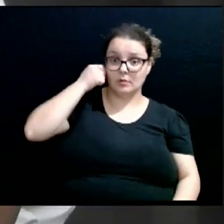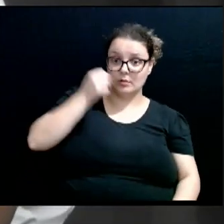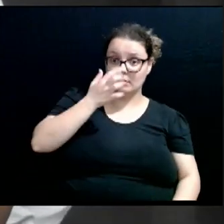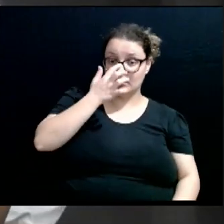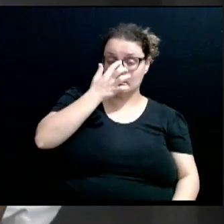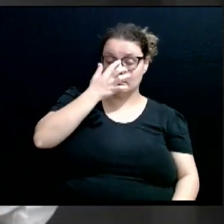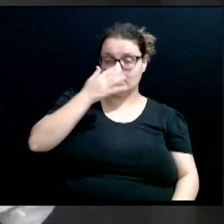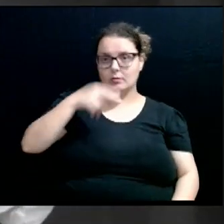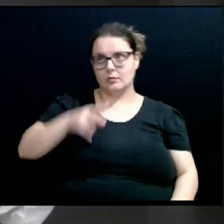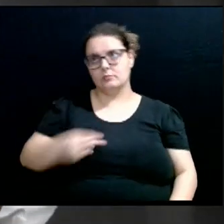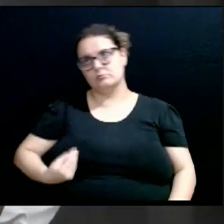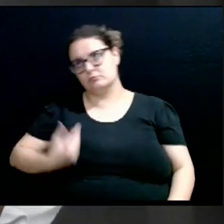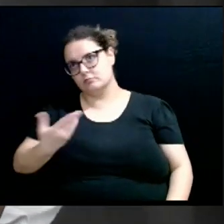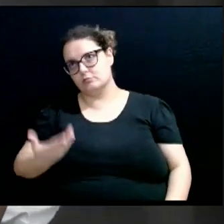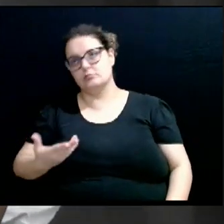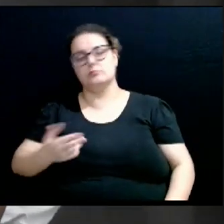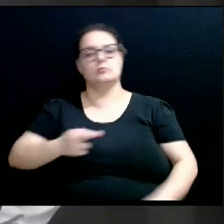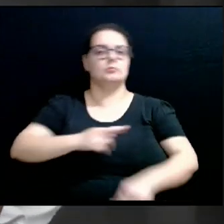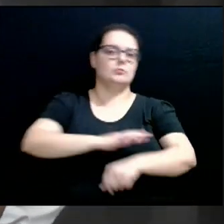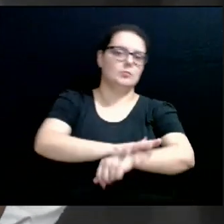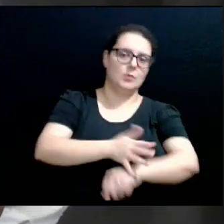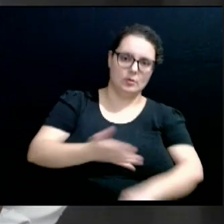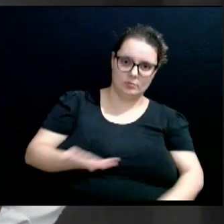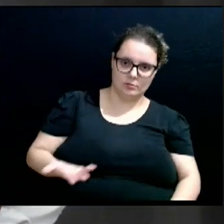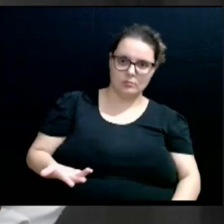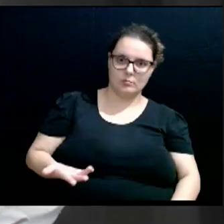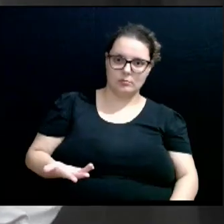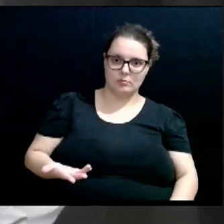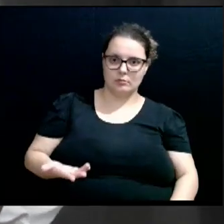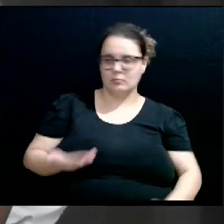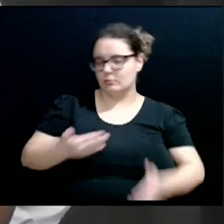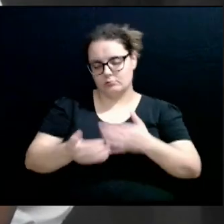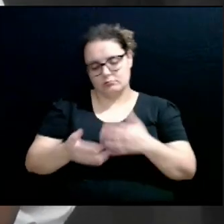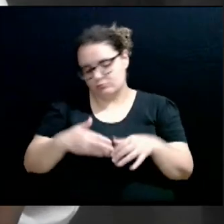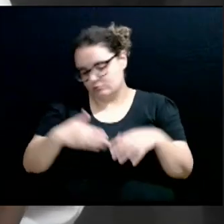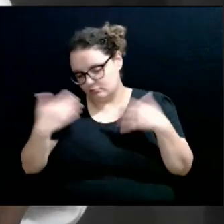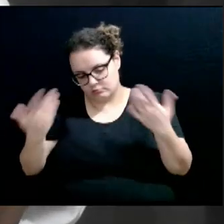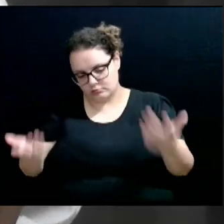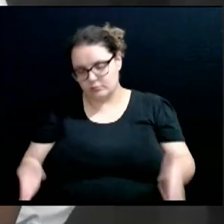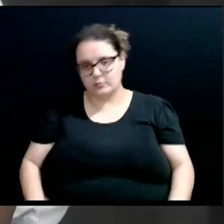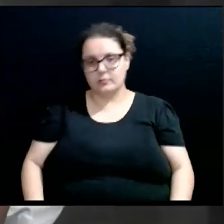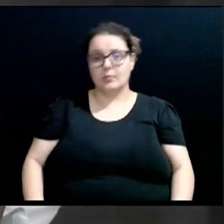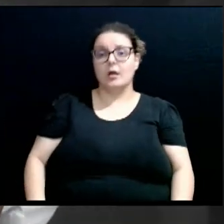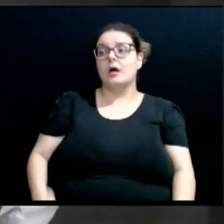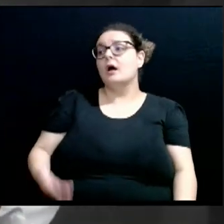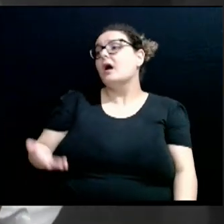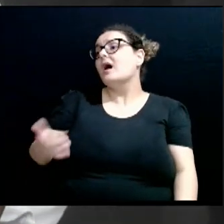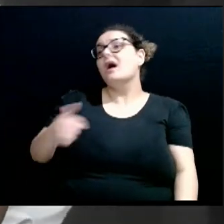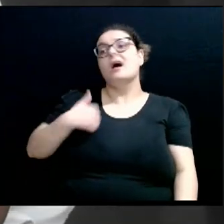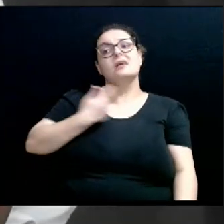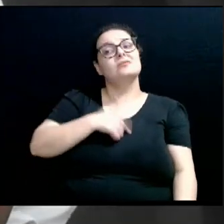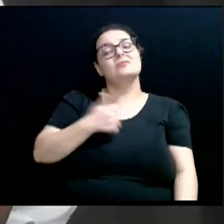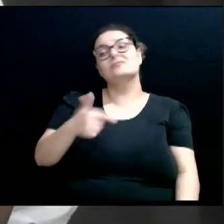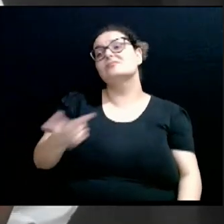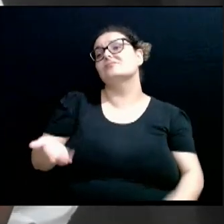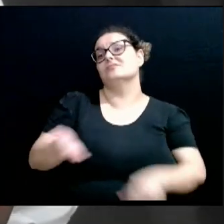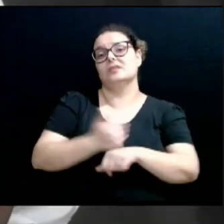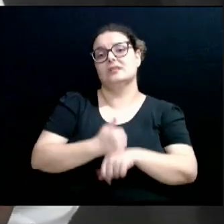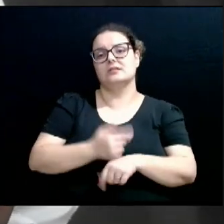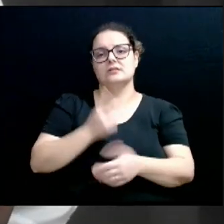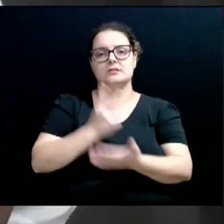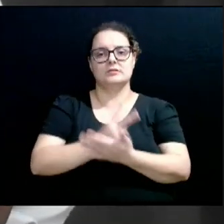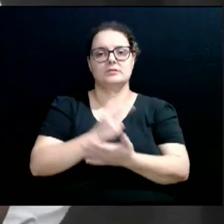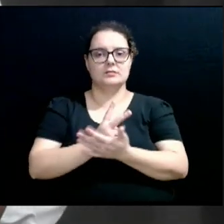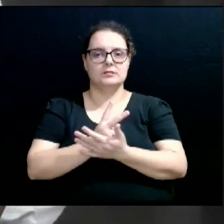de racismo, qualquer que seja, né? Aí fala, mas é que nós não tínhamos. Sempre busca uma